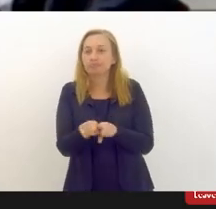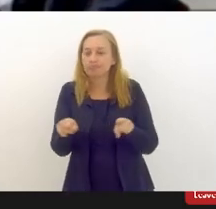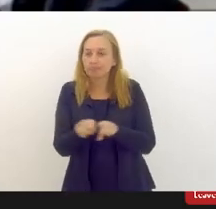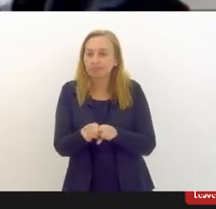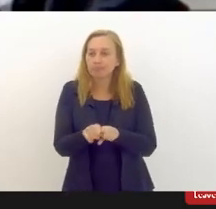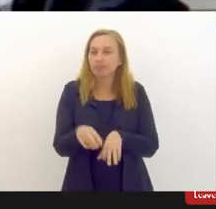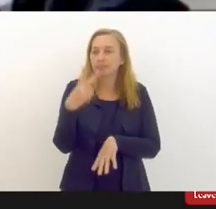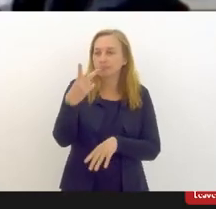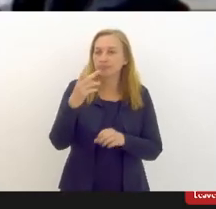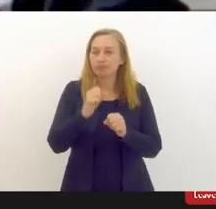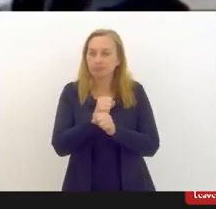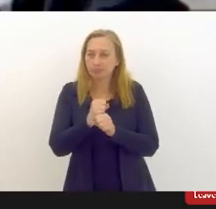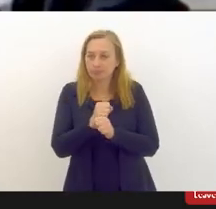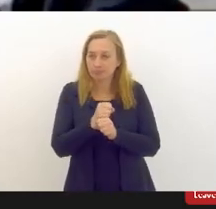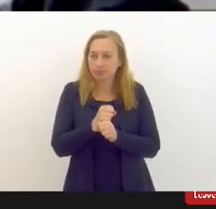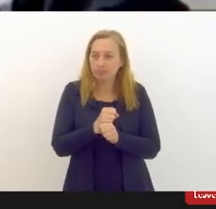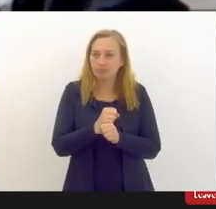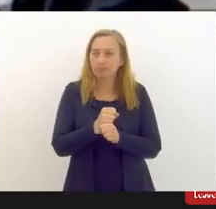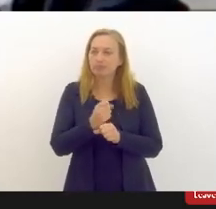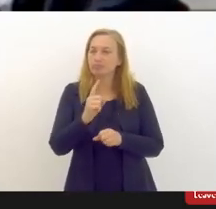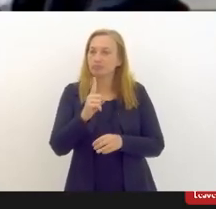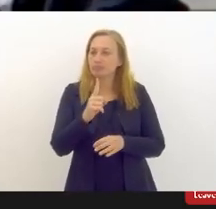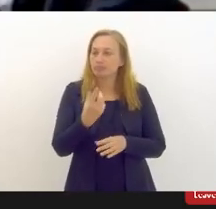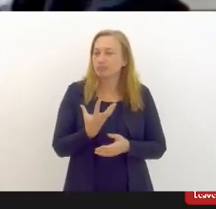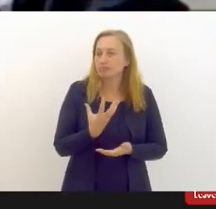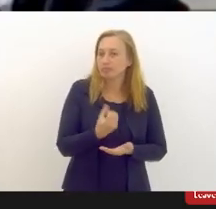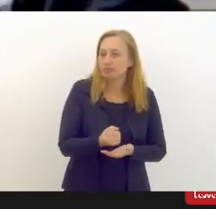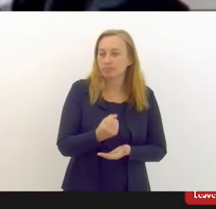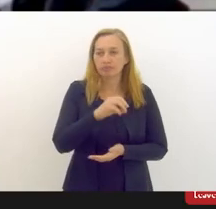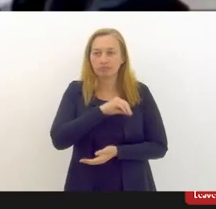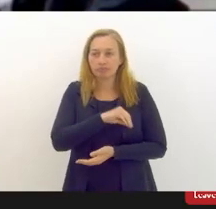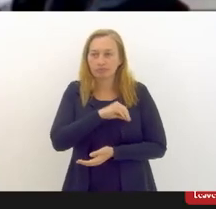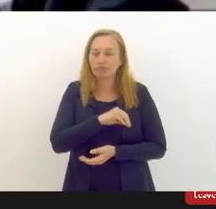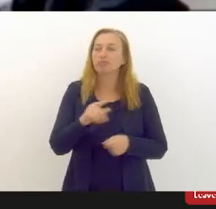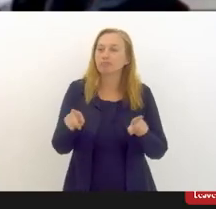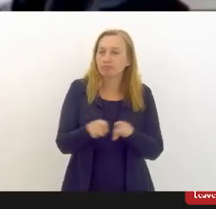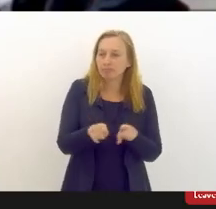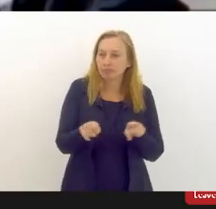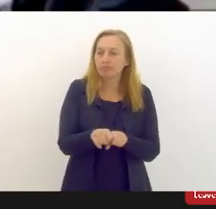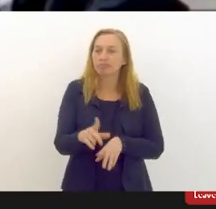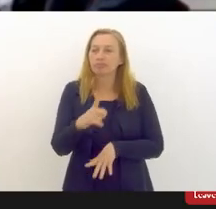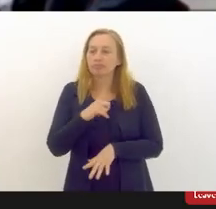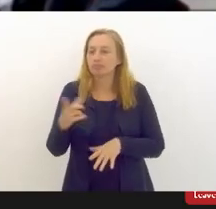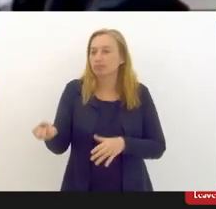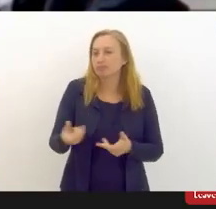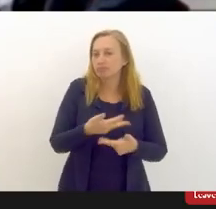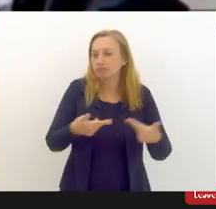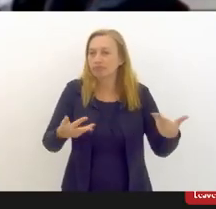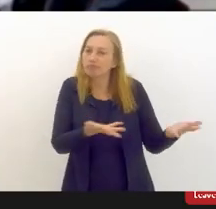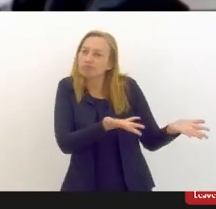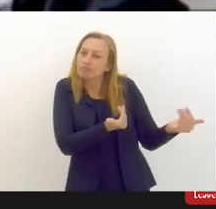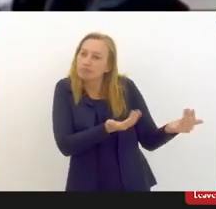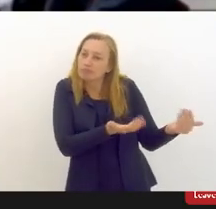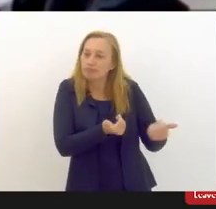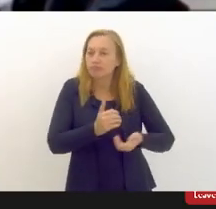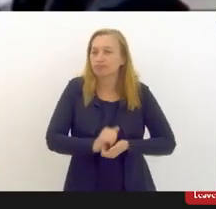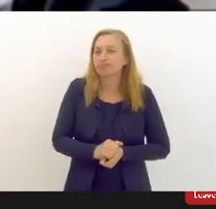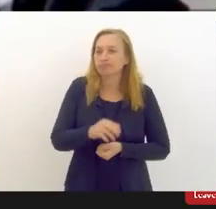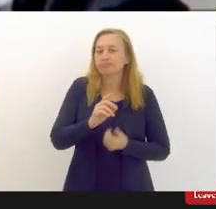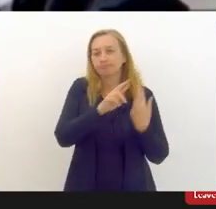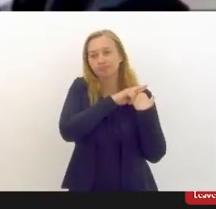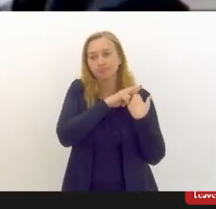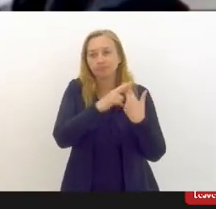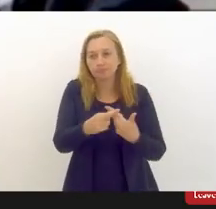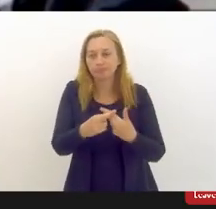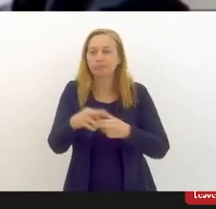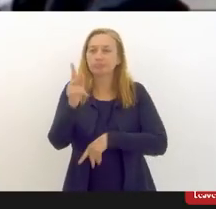há 2 anos sem recomposição, e nós temos muitos jovens e responsáveis